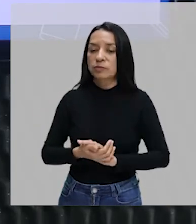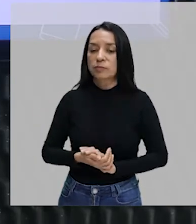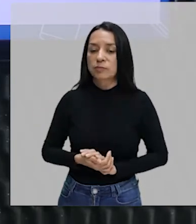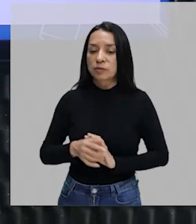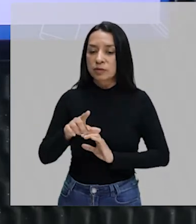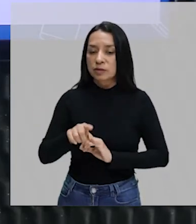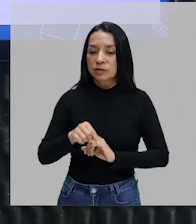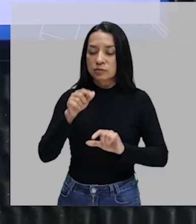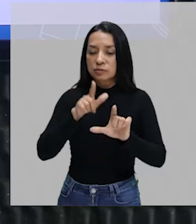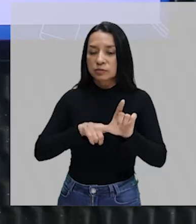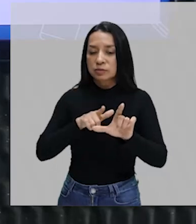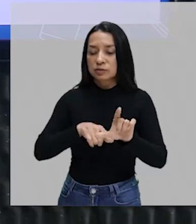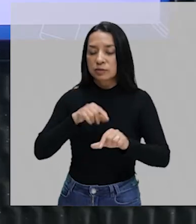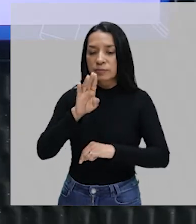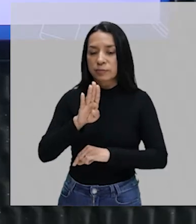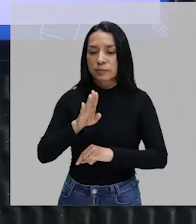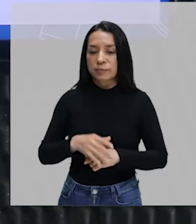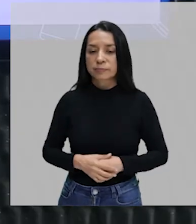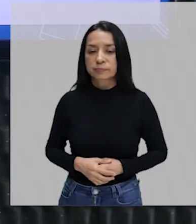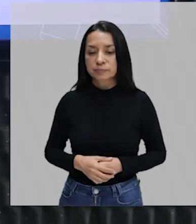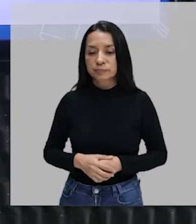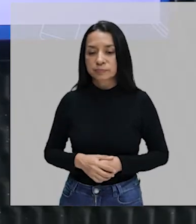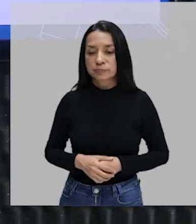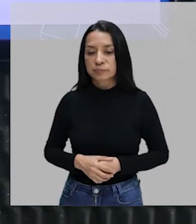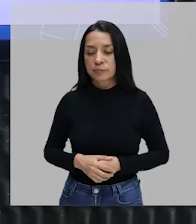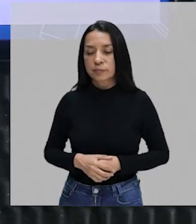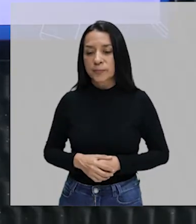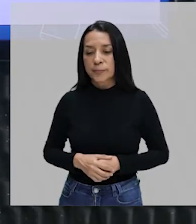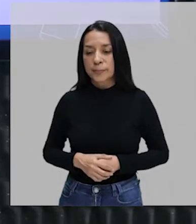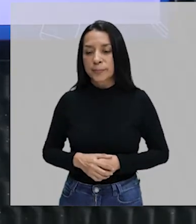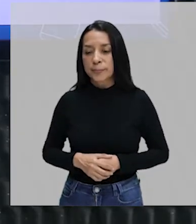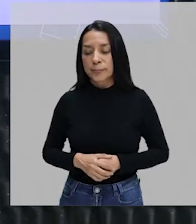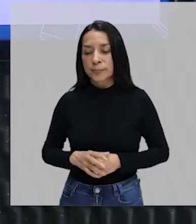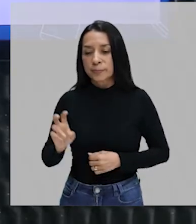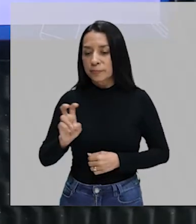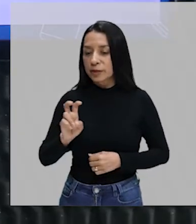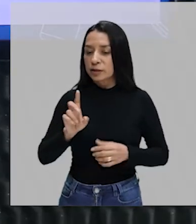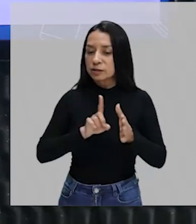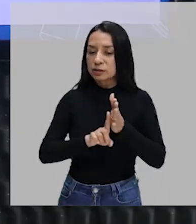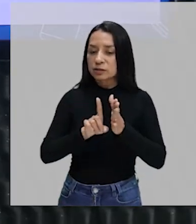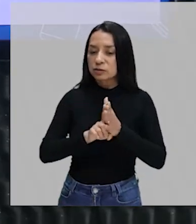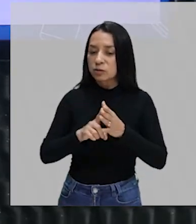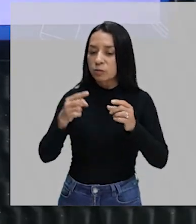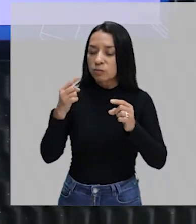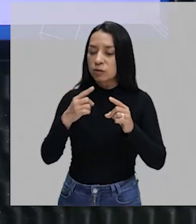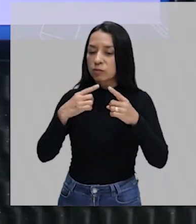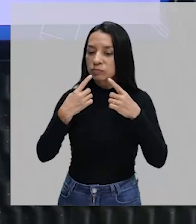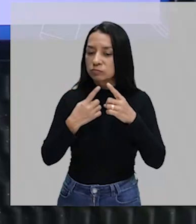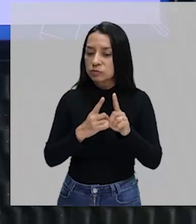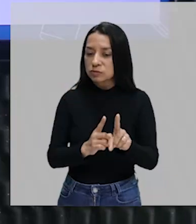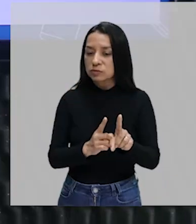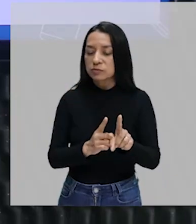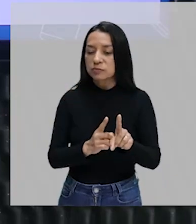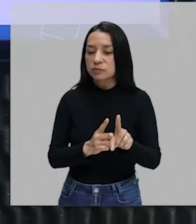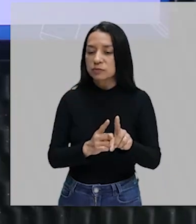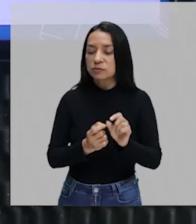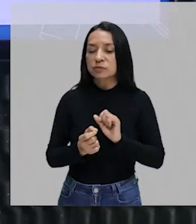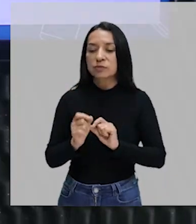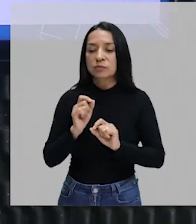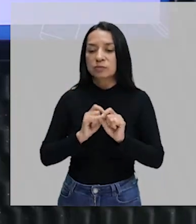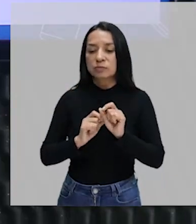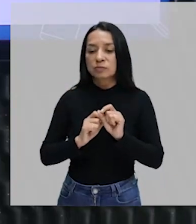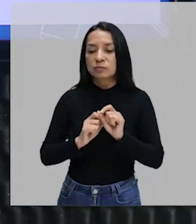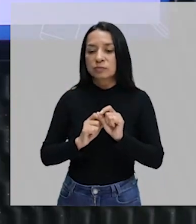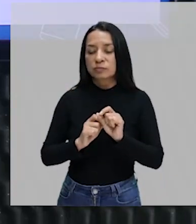para você aí letra B. Vamos fazer a quinta questão. A quinta questão é um desafio. Trata-se novamente